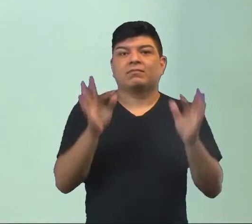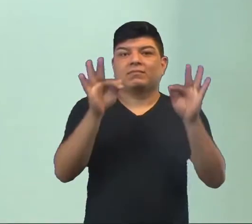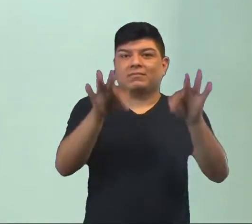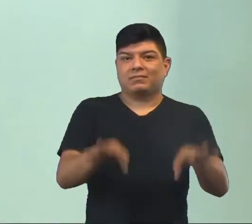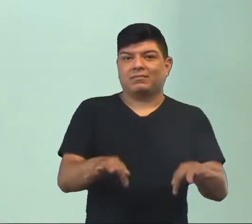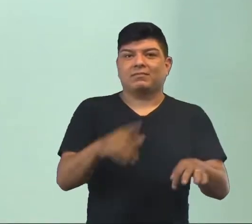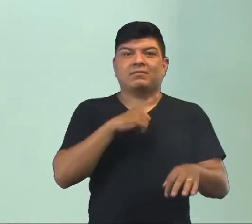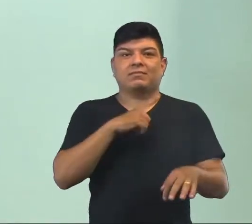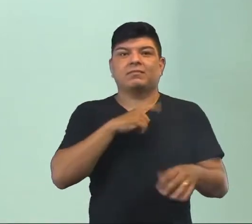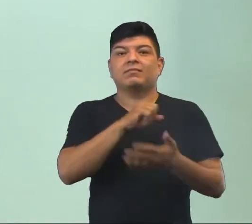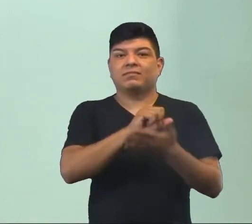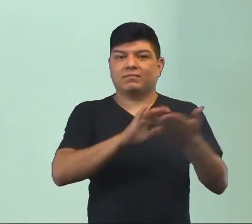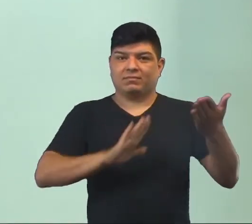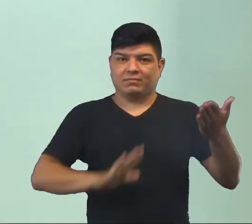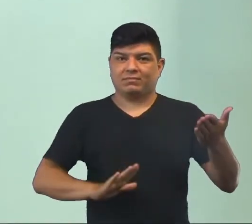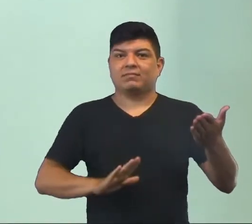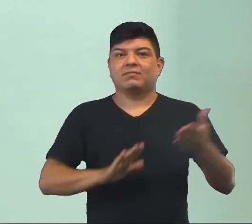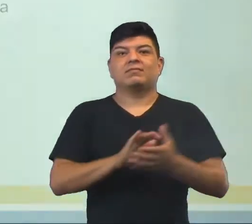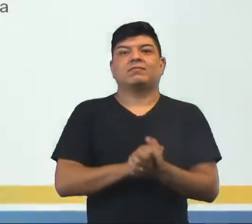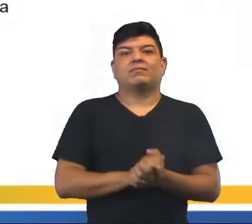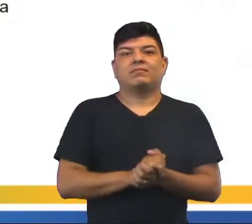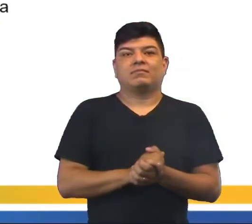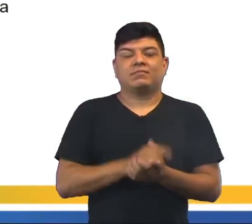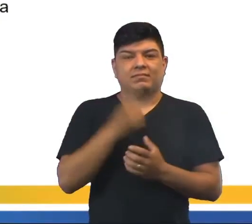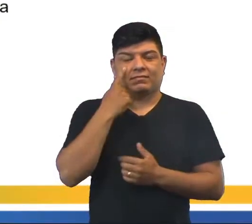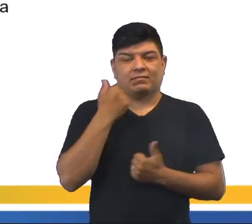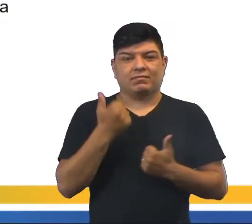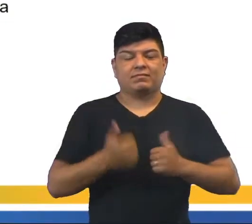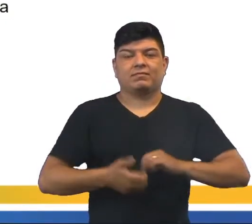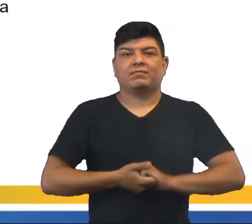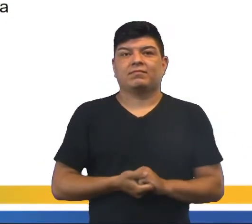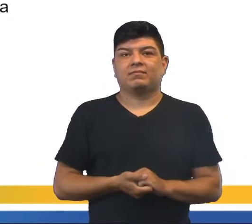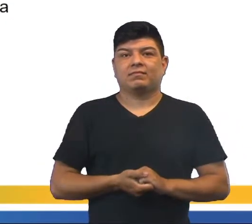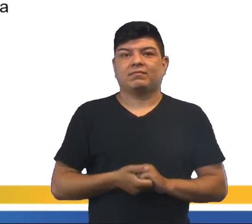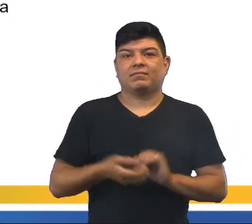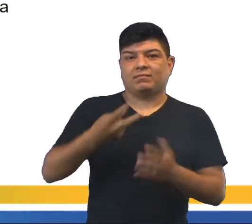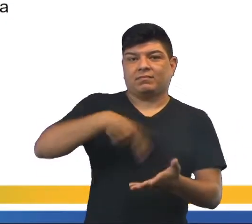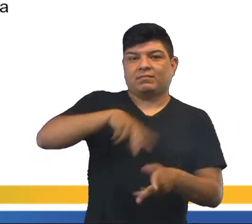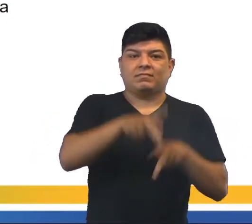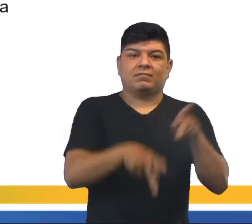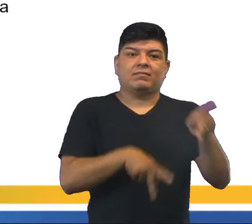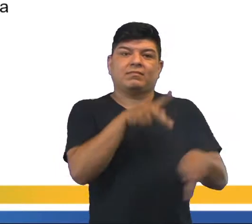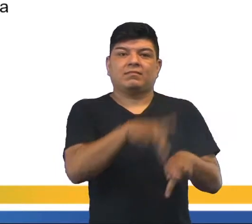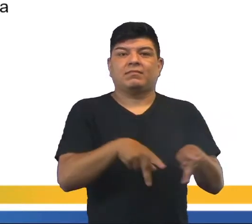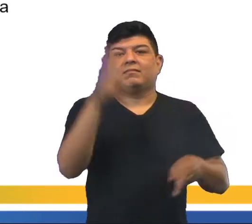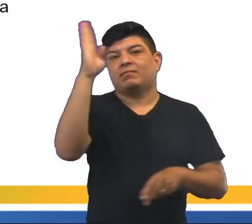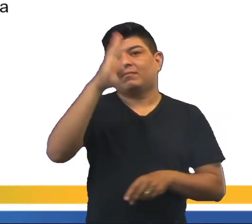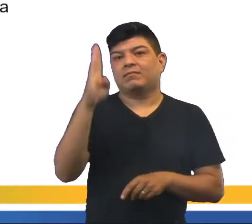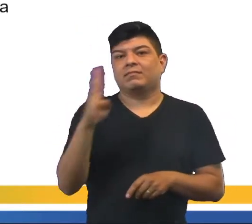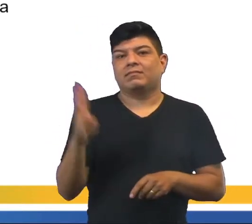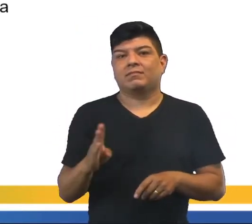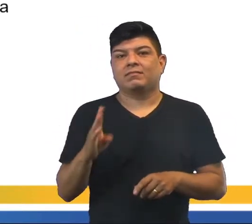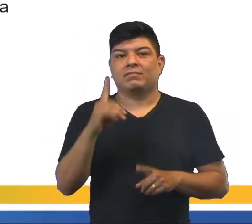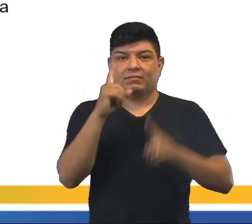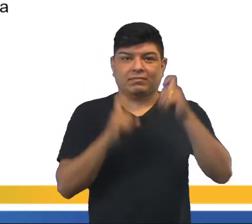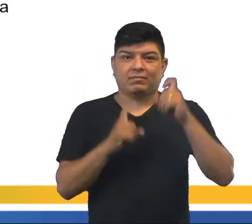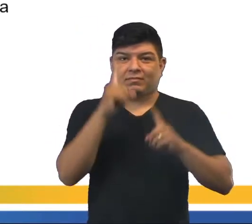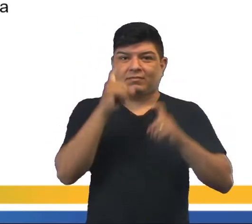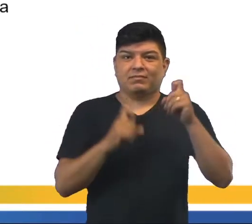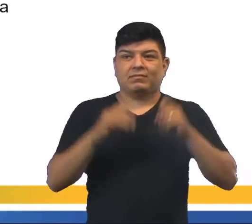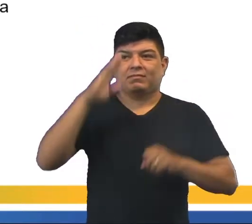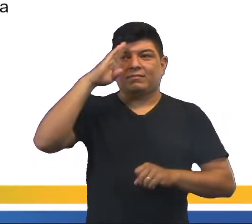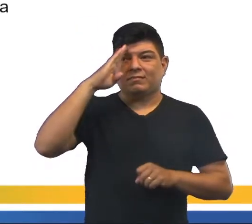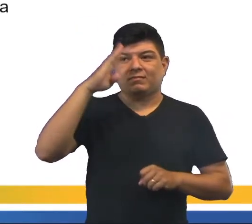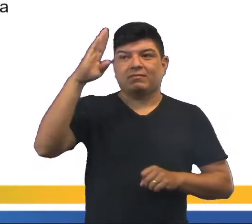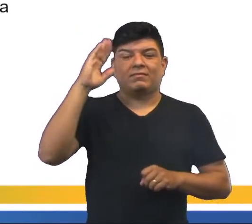nós temos o nosso exercitando. Então vamos lá. As danças populares brasileiras são expressões fundamentais